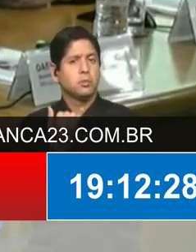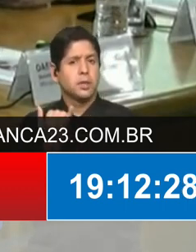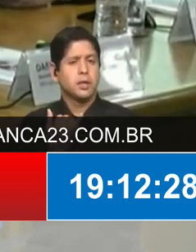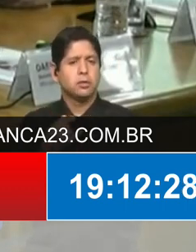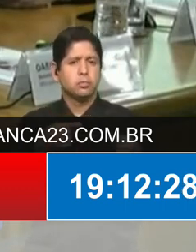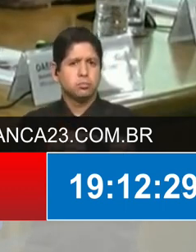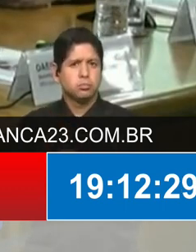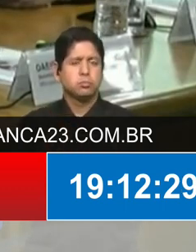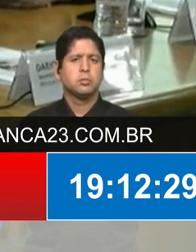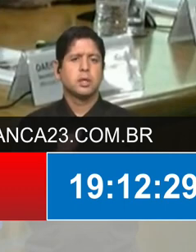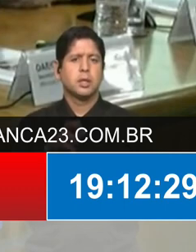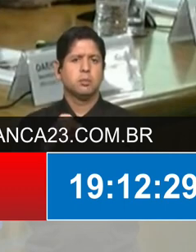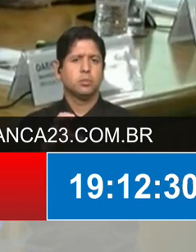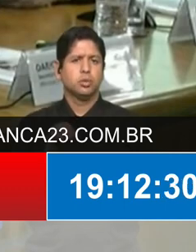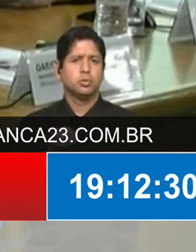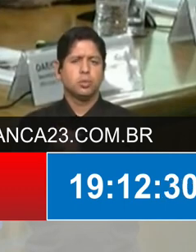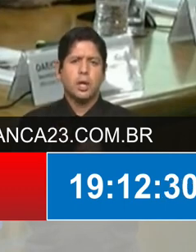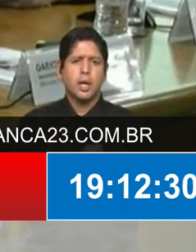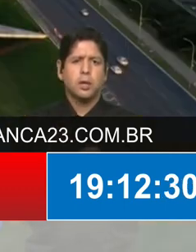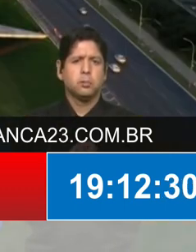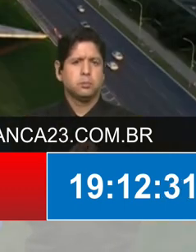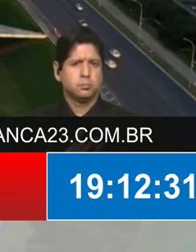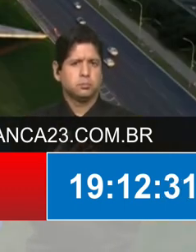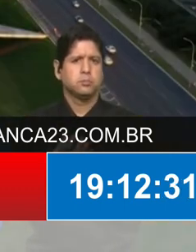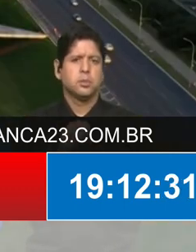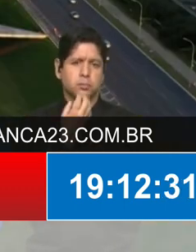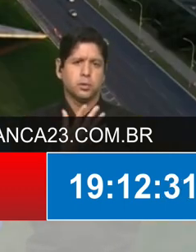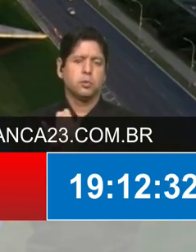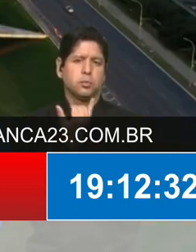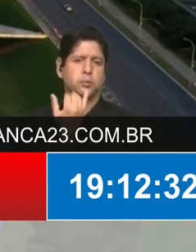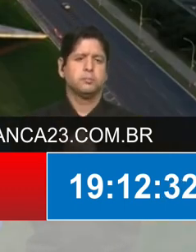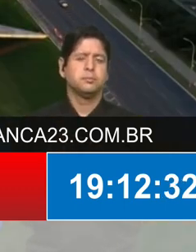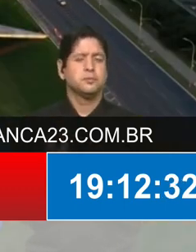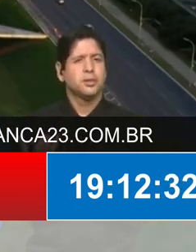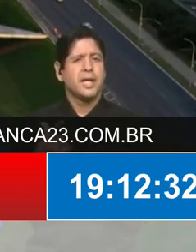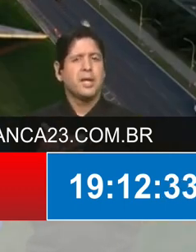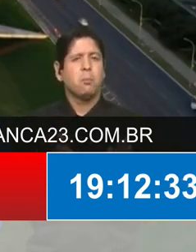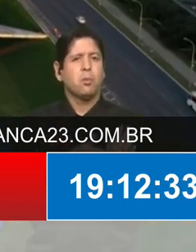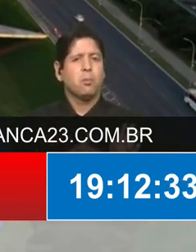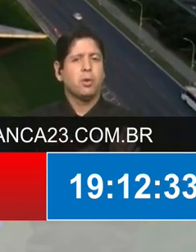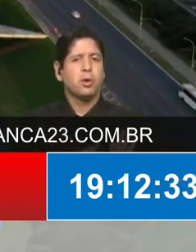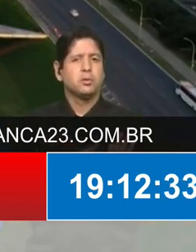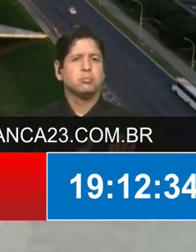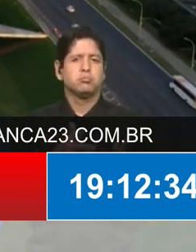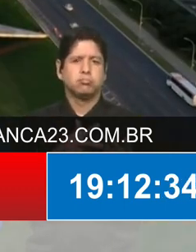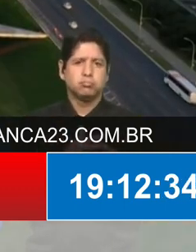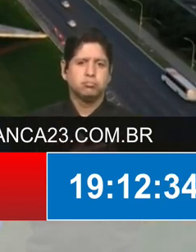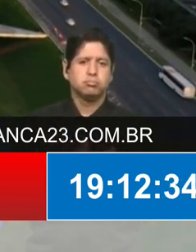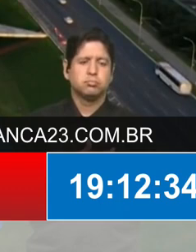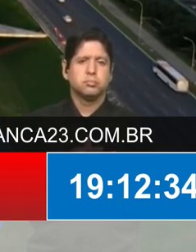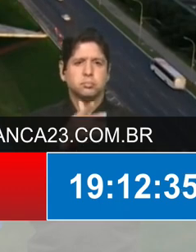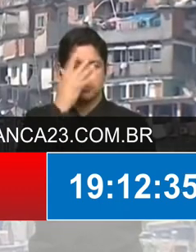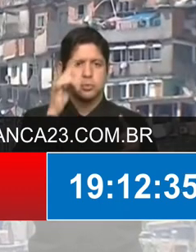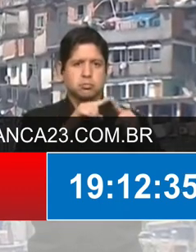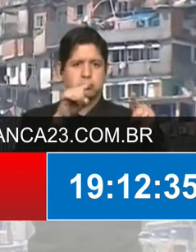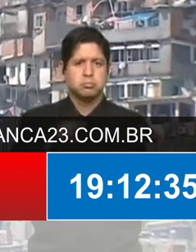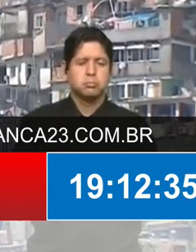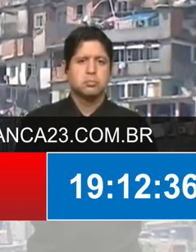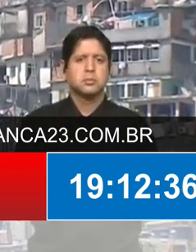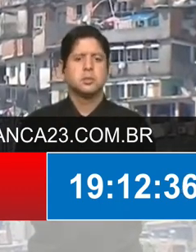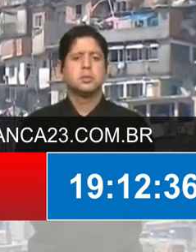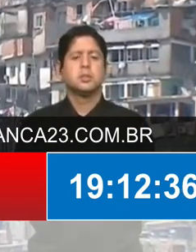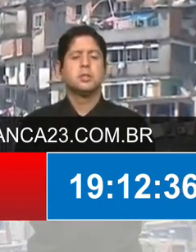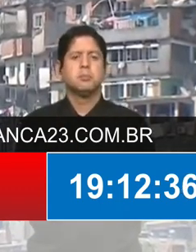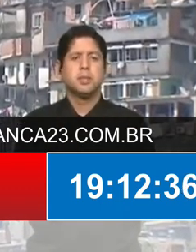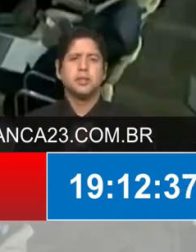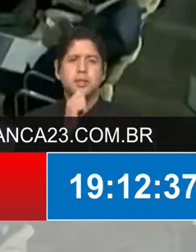cumprimento ao arcabouço nos primeiros anos é fundamental. Apesar de não haver na proposta previsão de reajuste para servidores públicos e nem para a